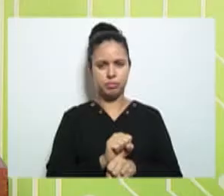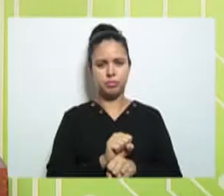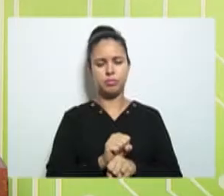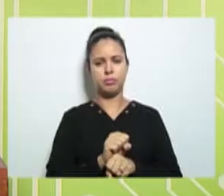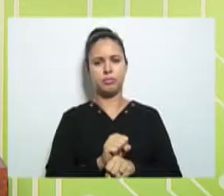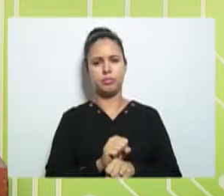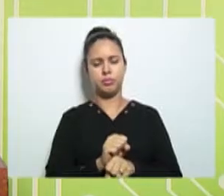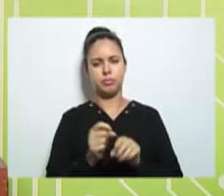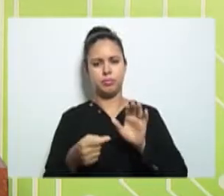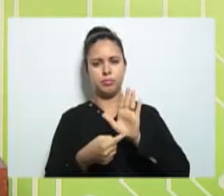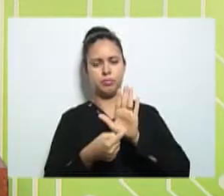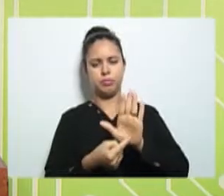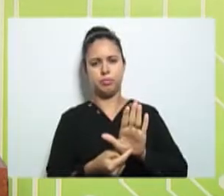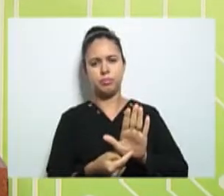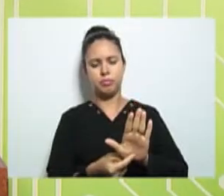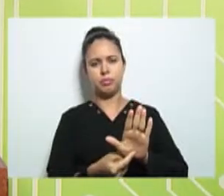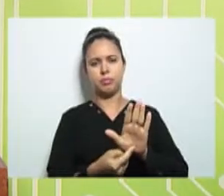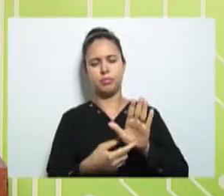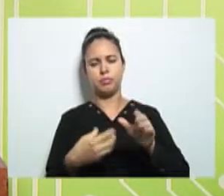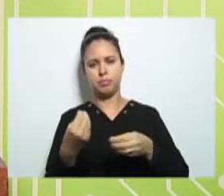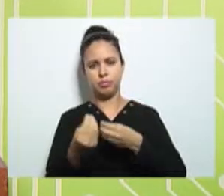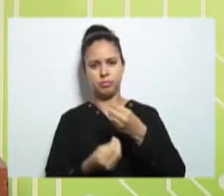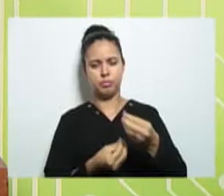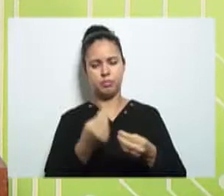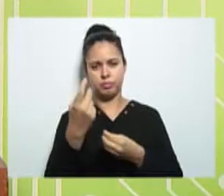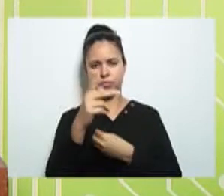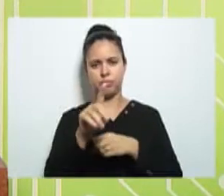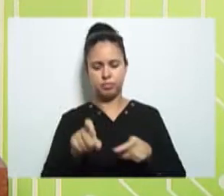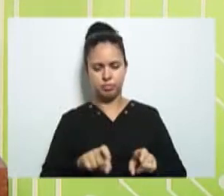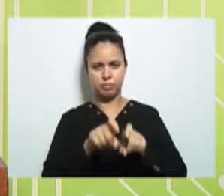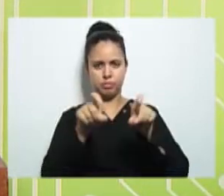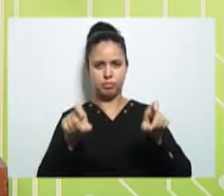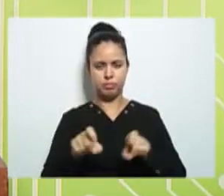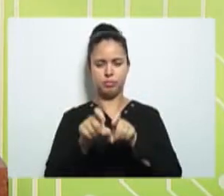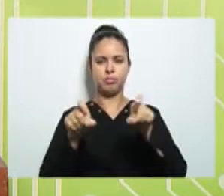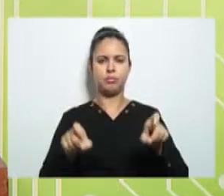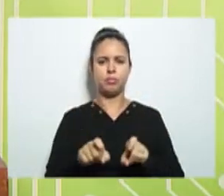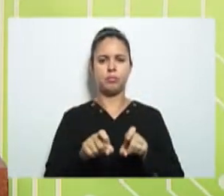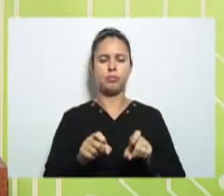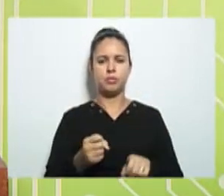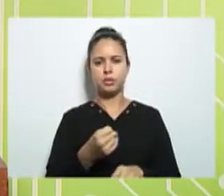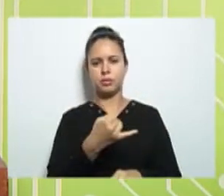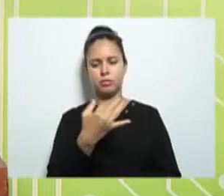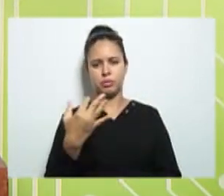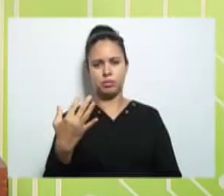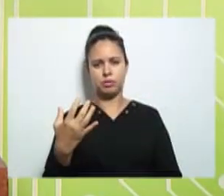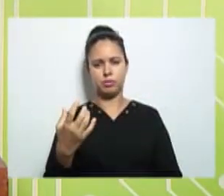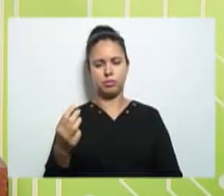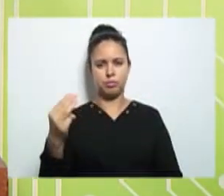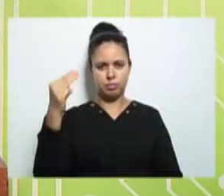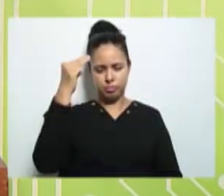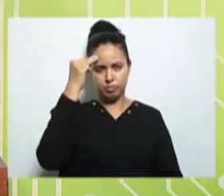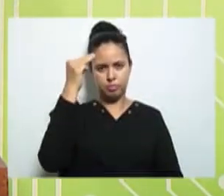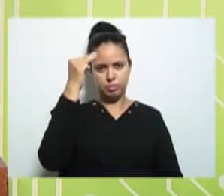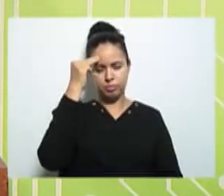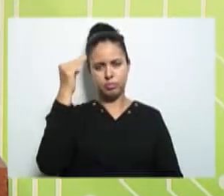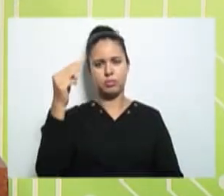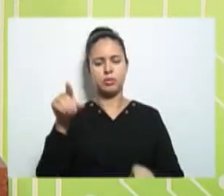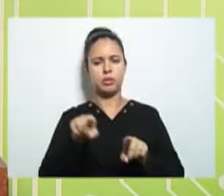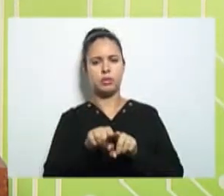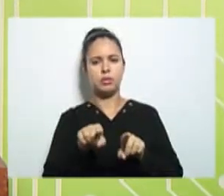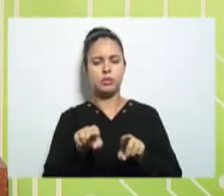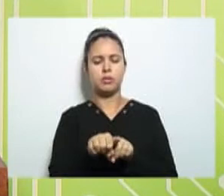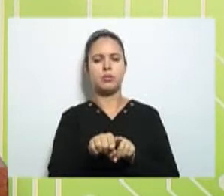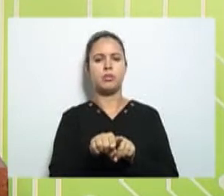mostrar o quê? As configurações do seu computador. Não é isso? A gente tem lá quanto de memória ele tem, qual é o sistema operacional que o meu computador